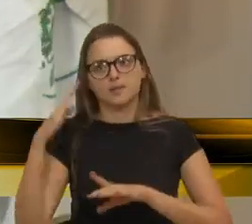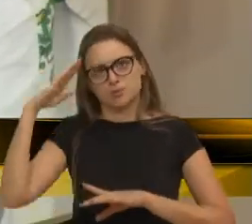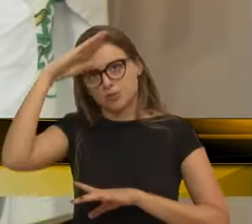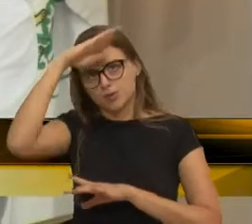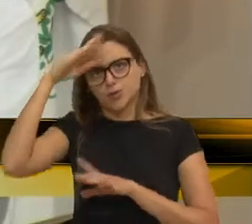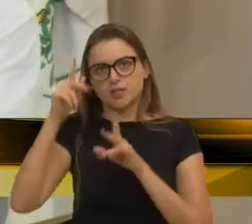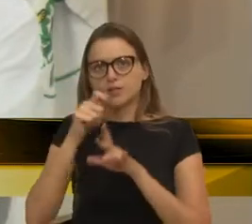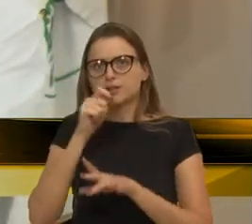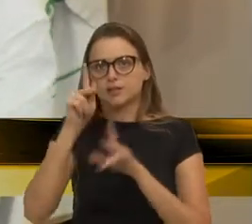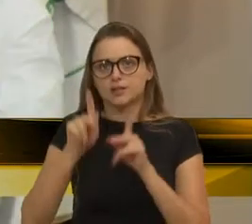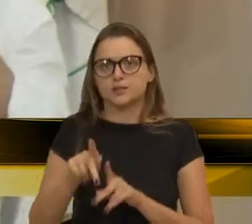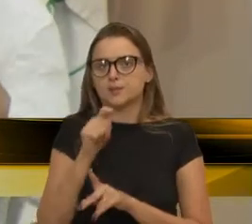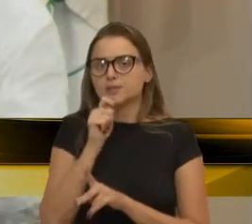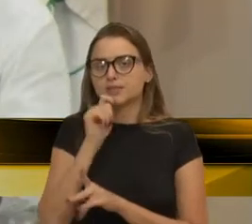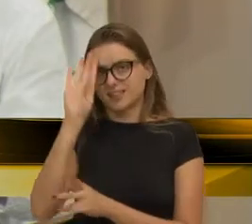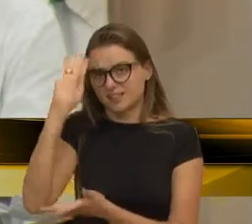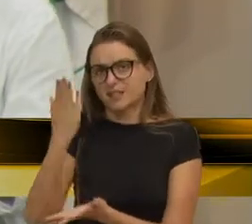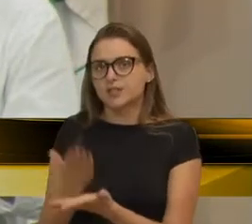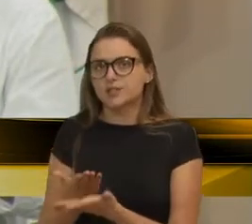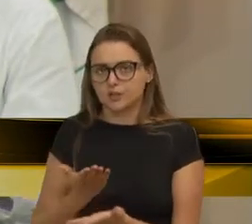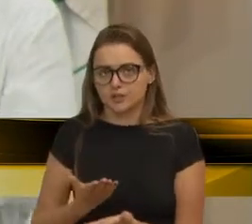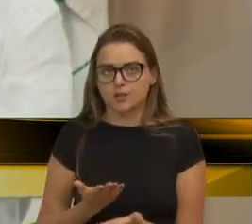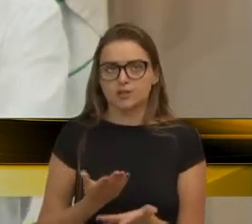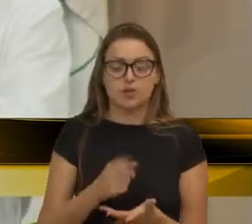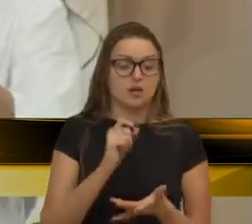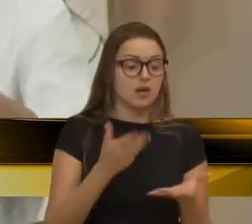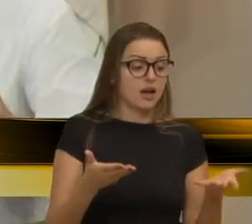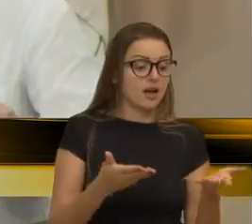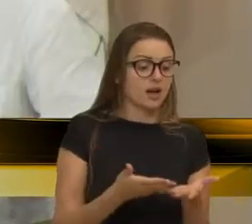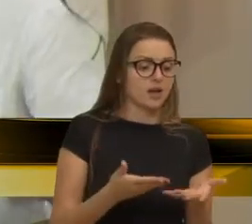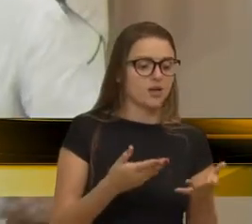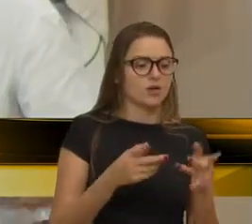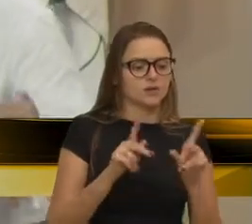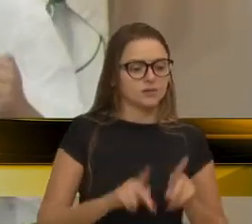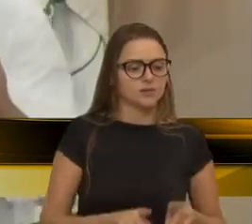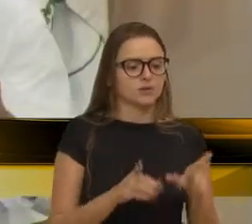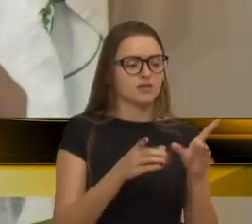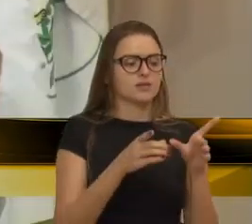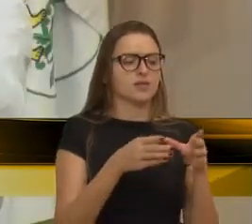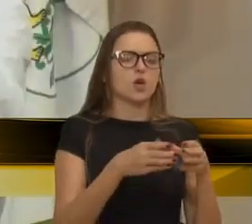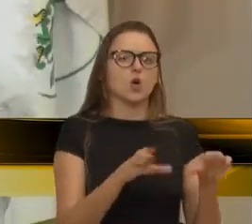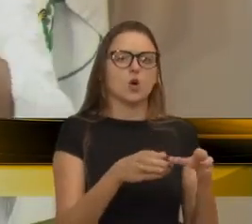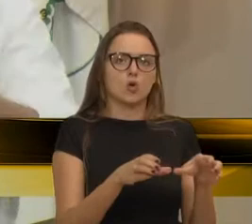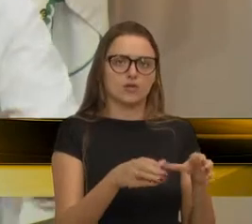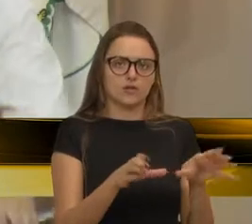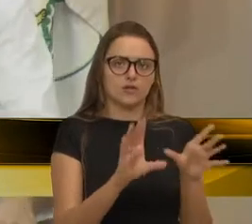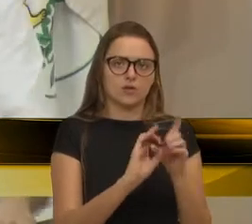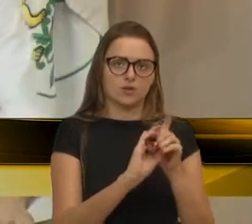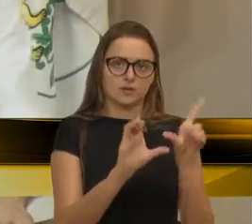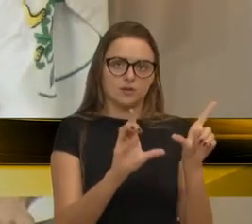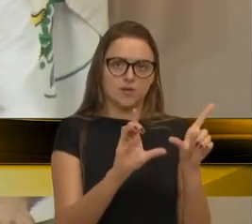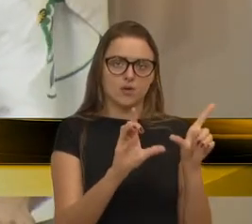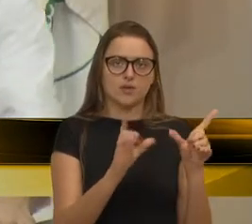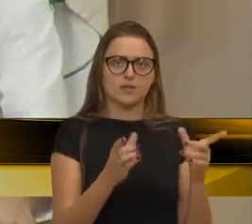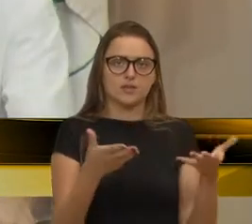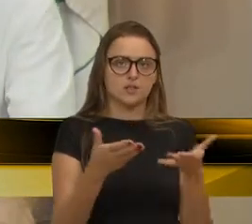no momento em que o nosso povo, que convive com uma democracia que já está saindo da sua juventude, indo para a